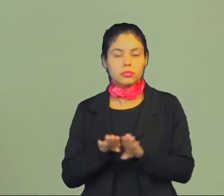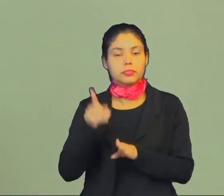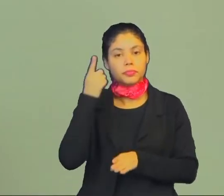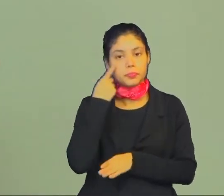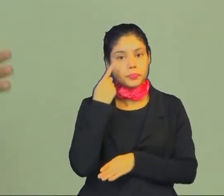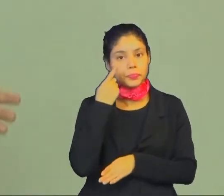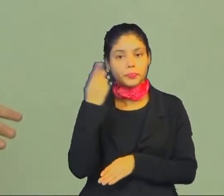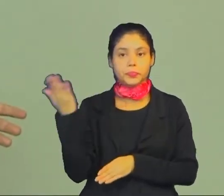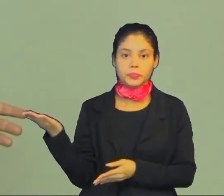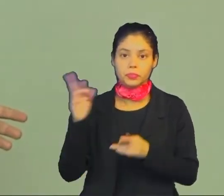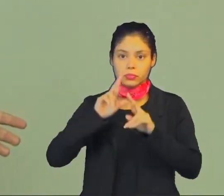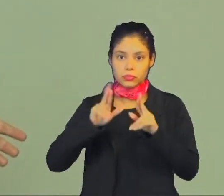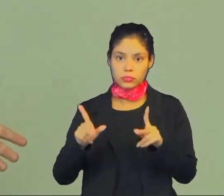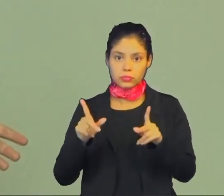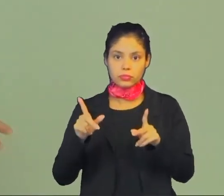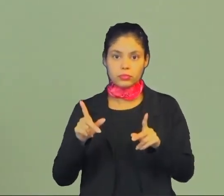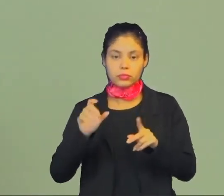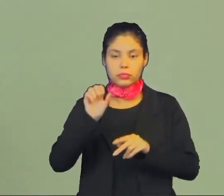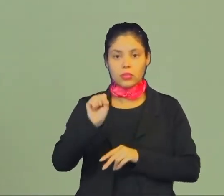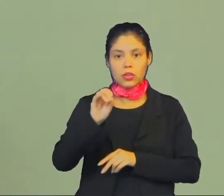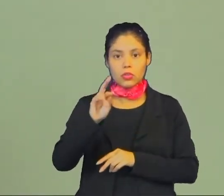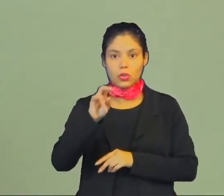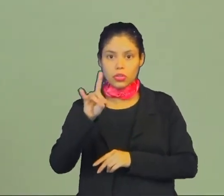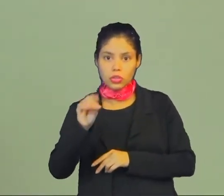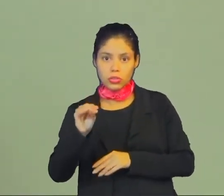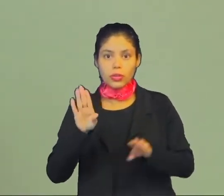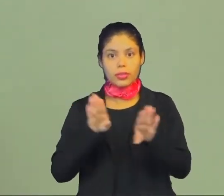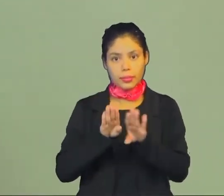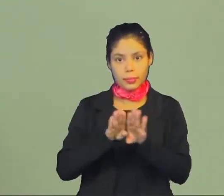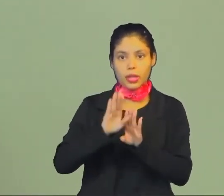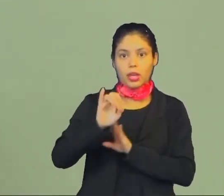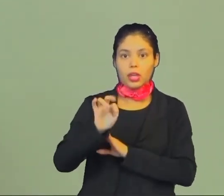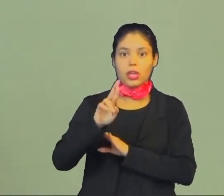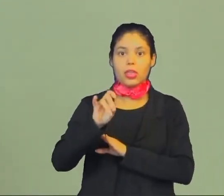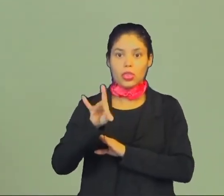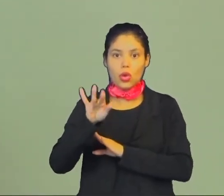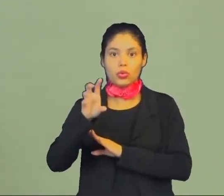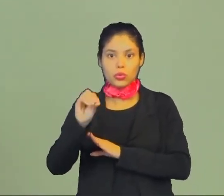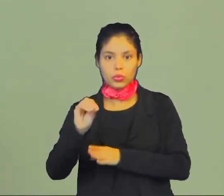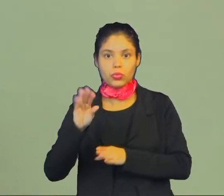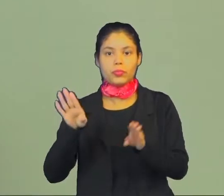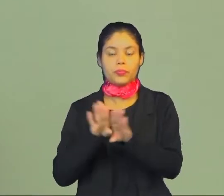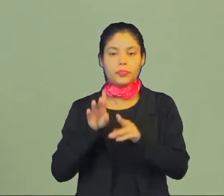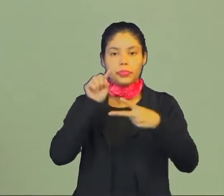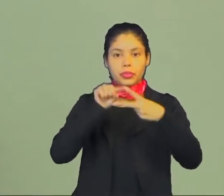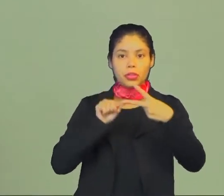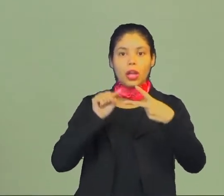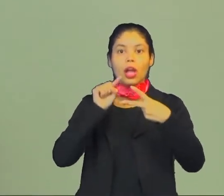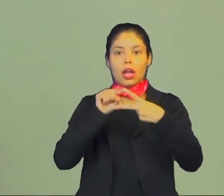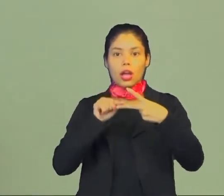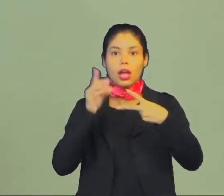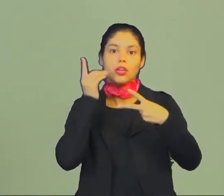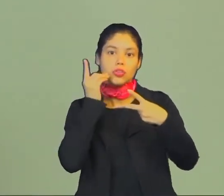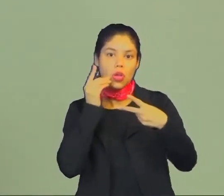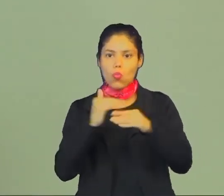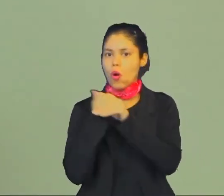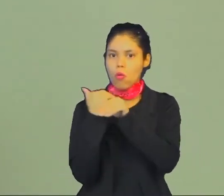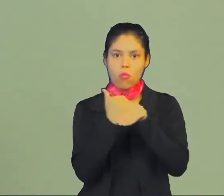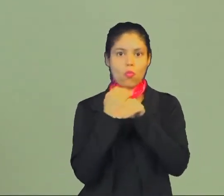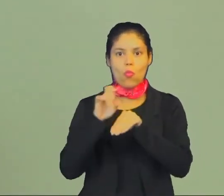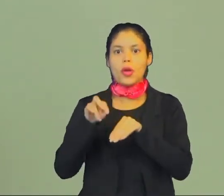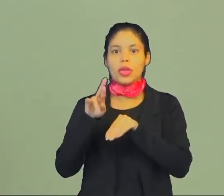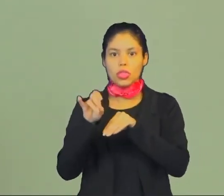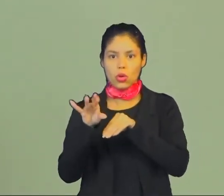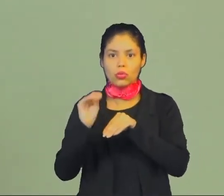aí essa diferença entre solstício e equinócio o equinócio nós temos aí então Dias iguais com dias e noites né